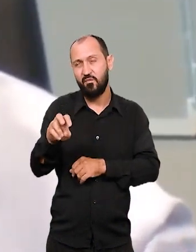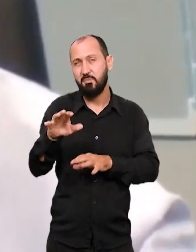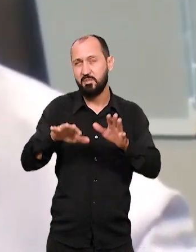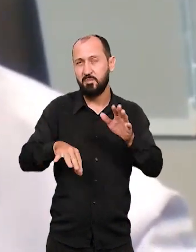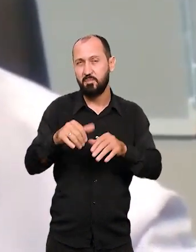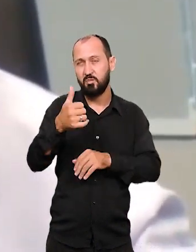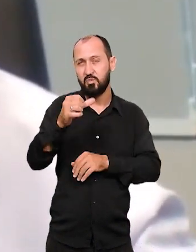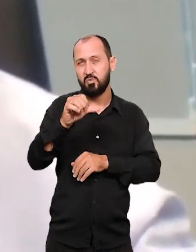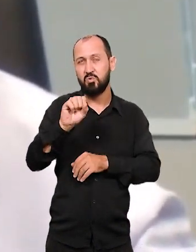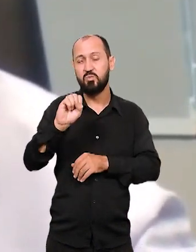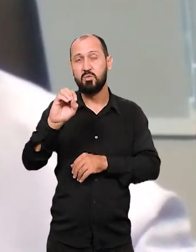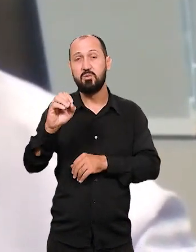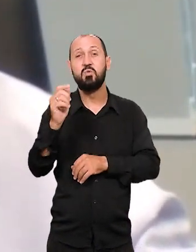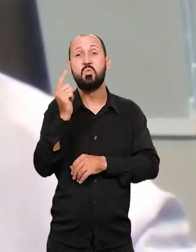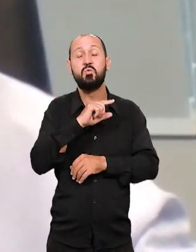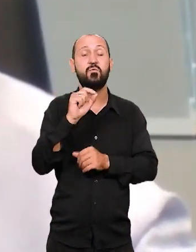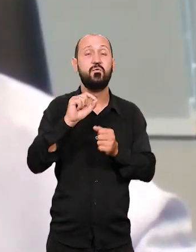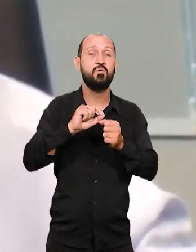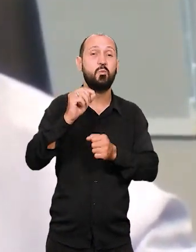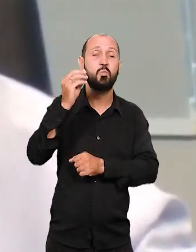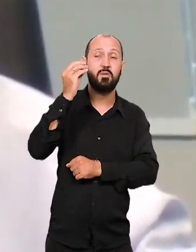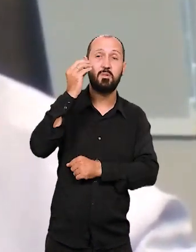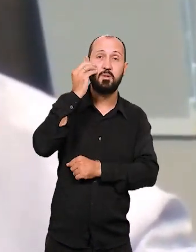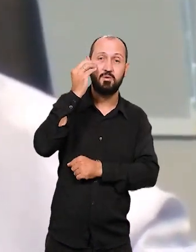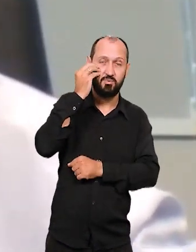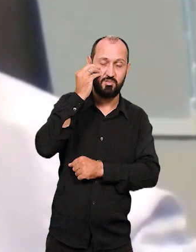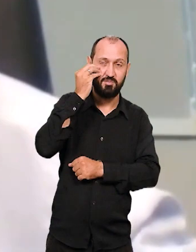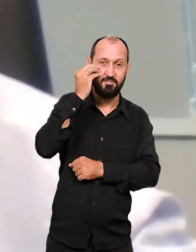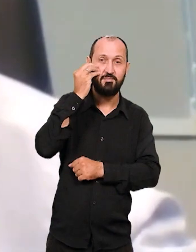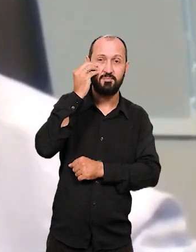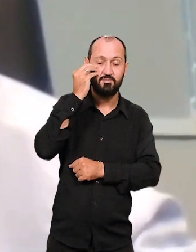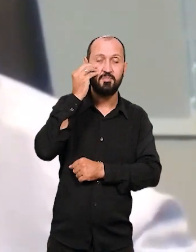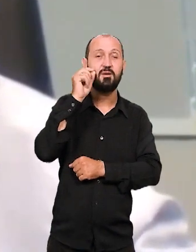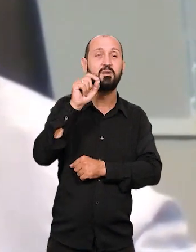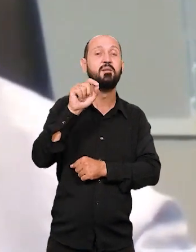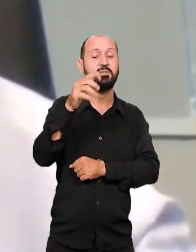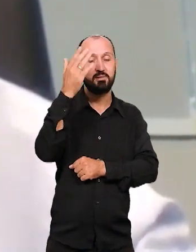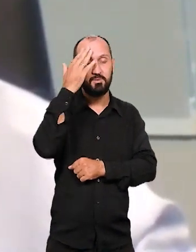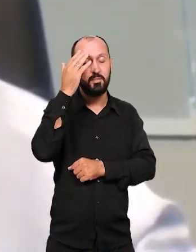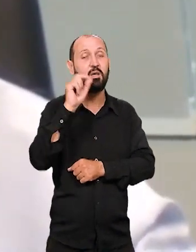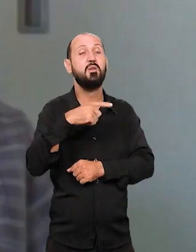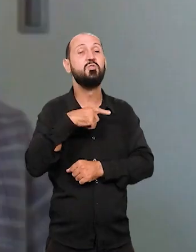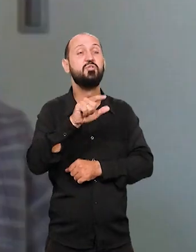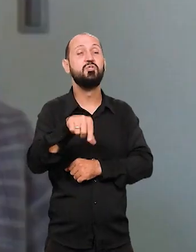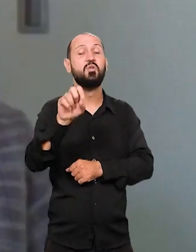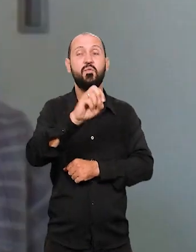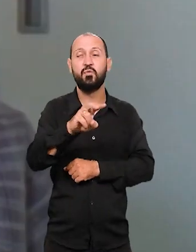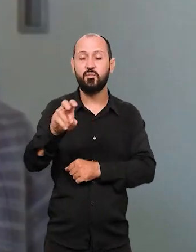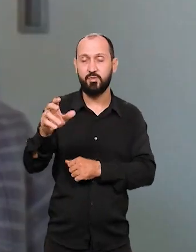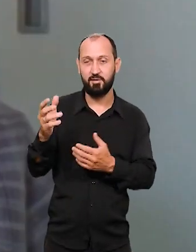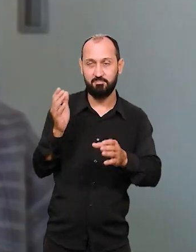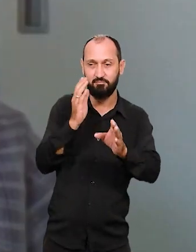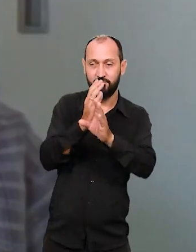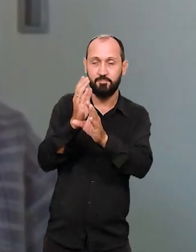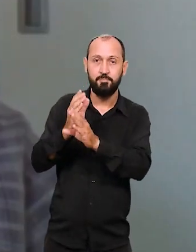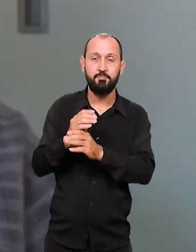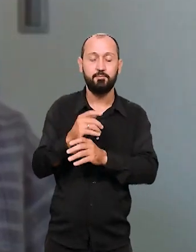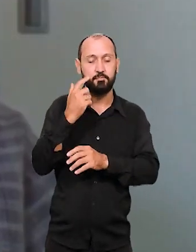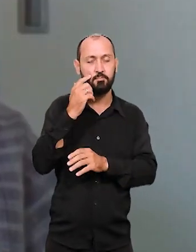80, a gente conseguiu fazer um teste para saber quem tinha o vírus. Eles